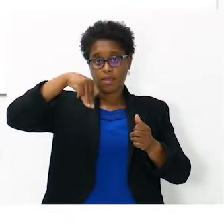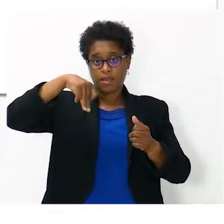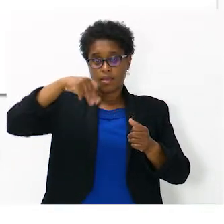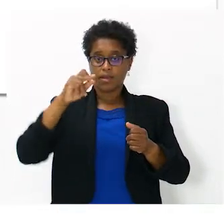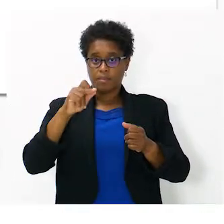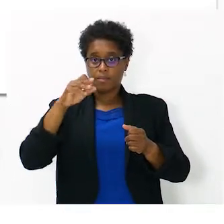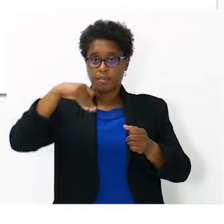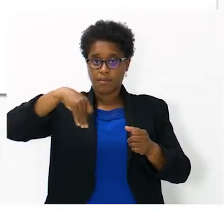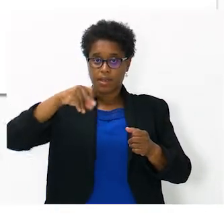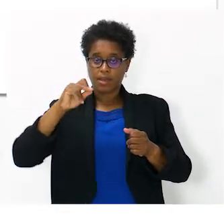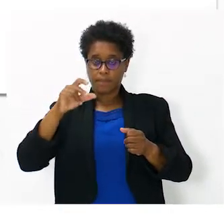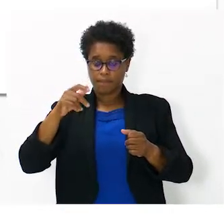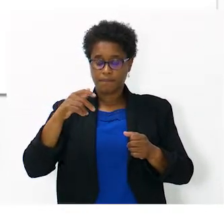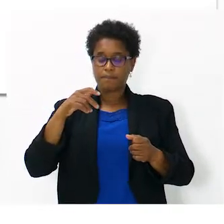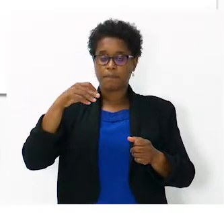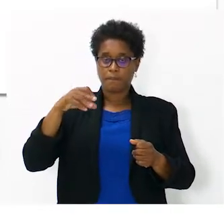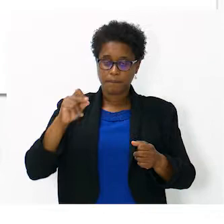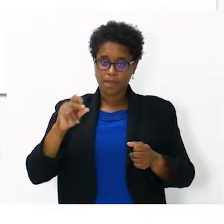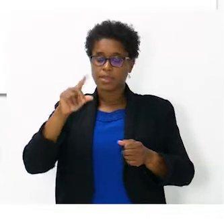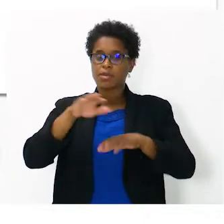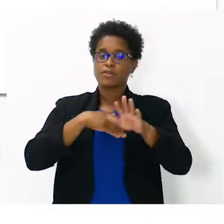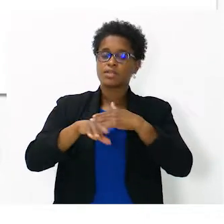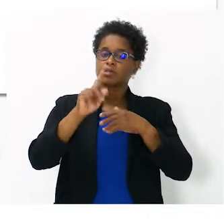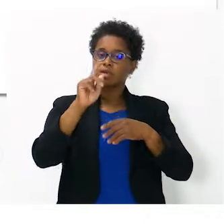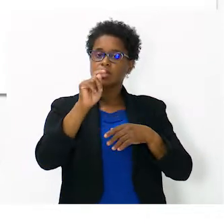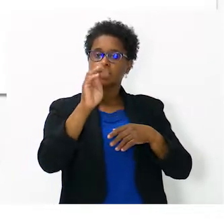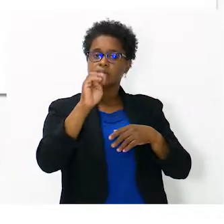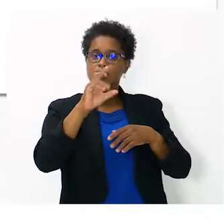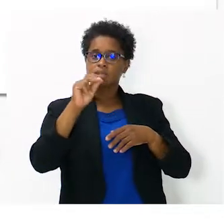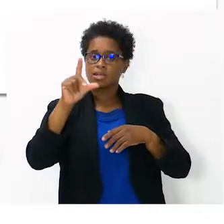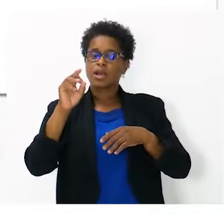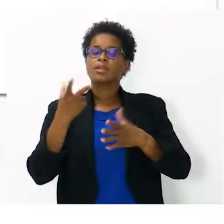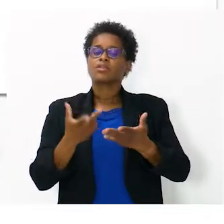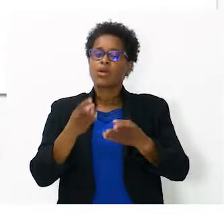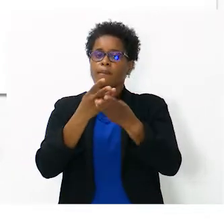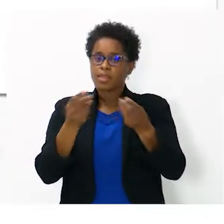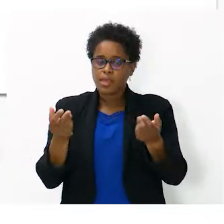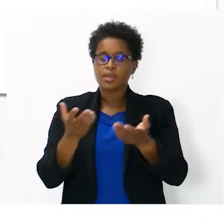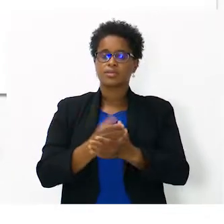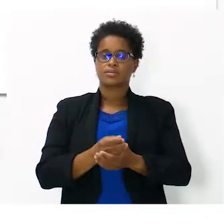determinar também a escala. Recursos: utilizamos